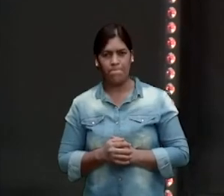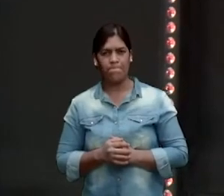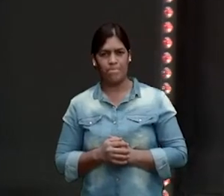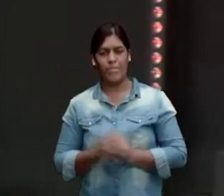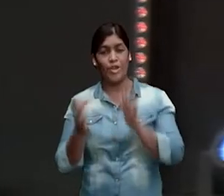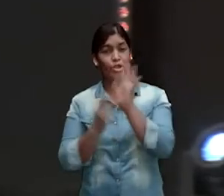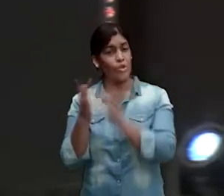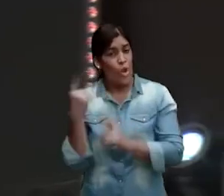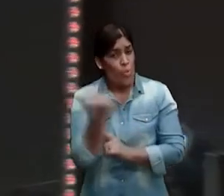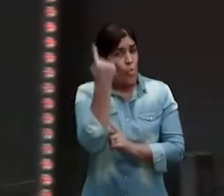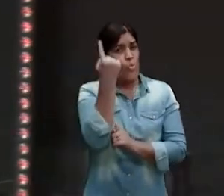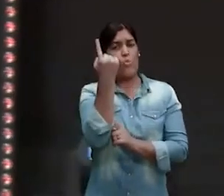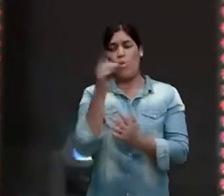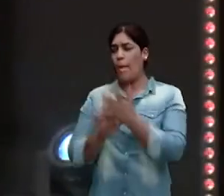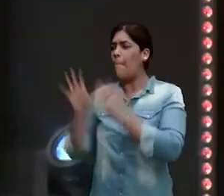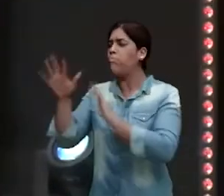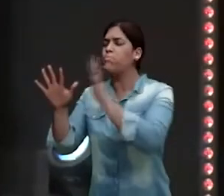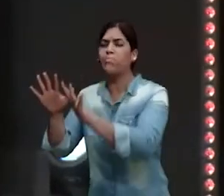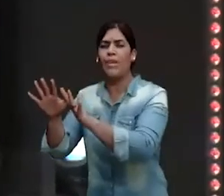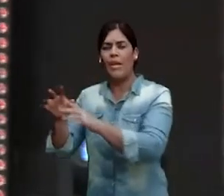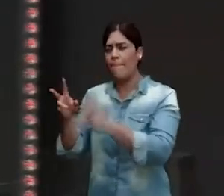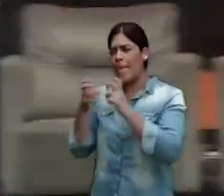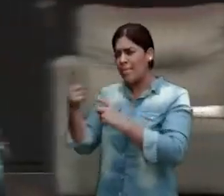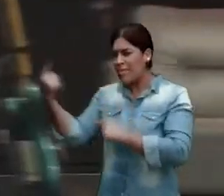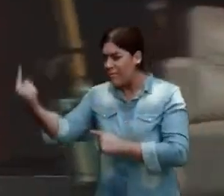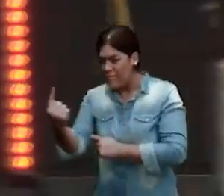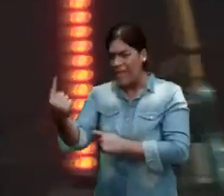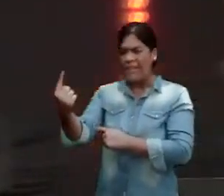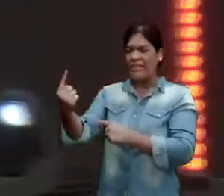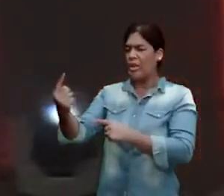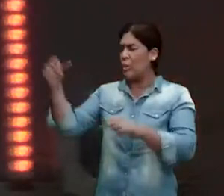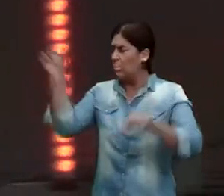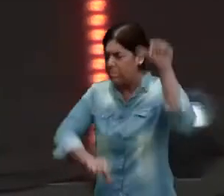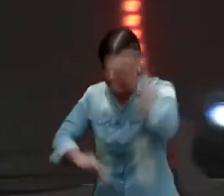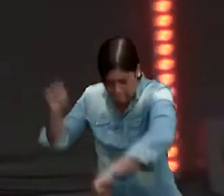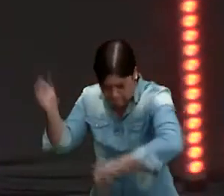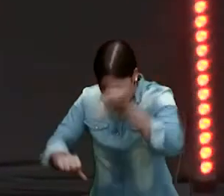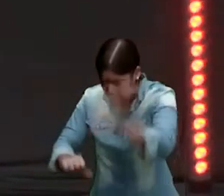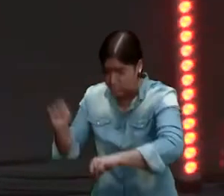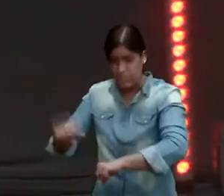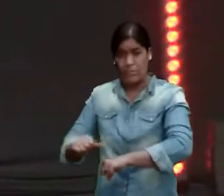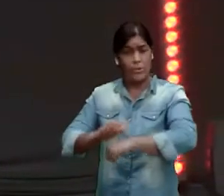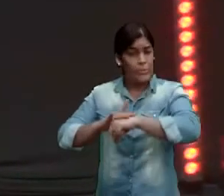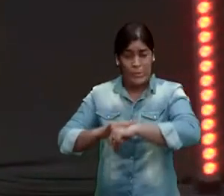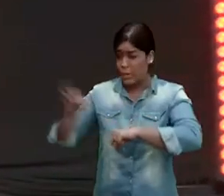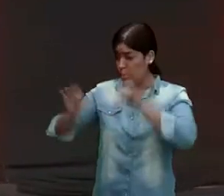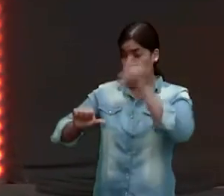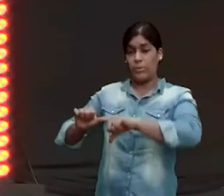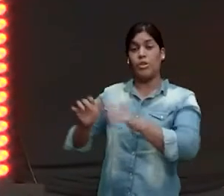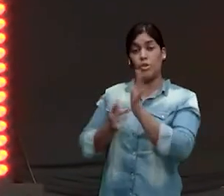e ele é o único bota a mão na a gente toda arrebentada toda fragilizado tanto limitado ele bota a mão no homem para curar o homem